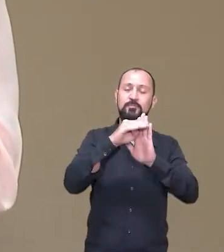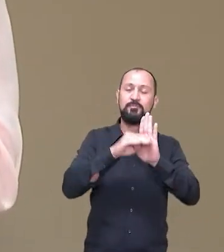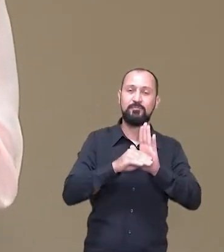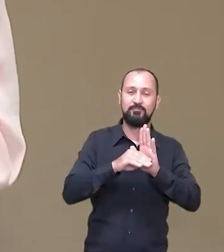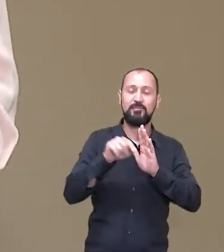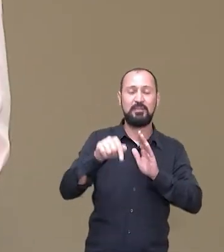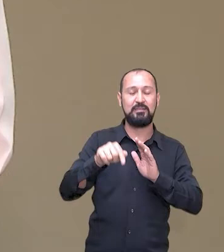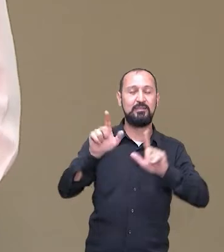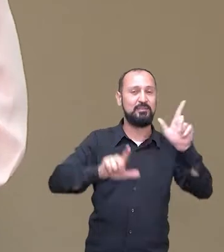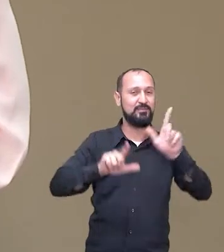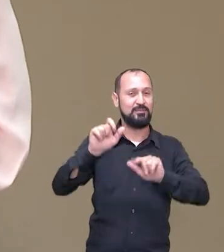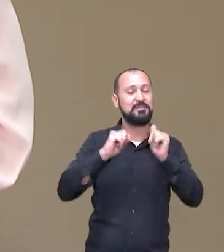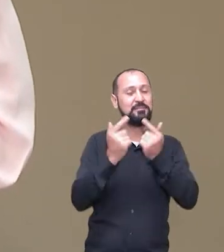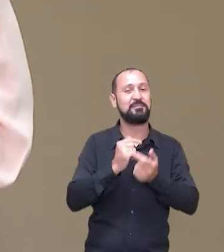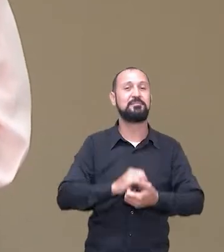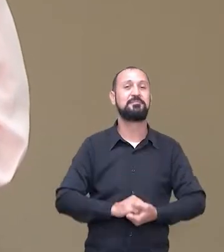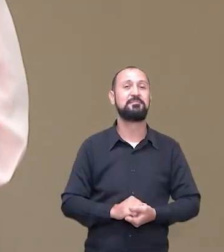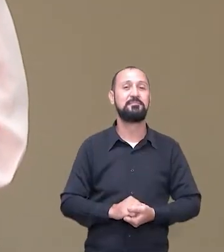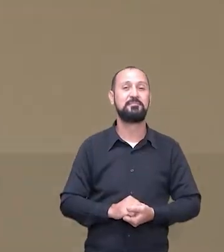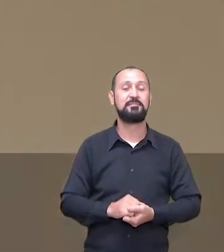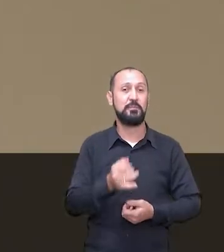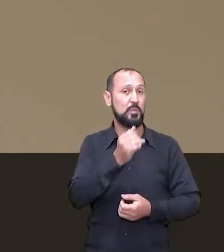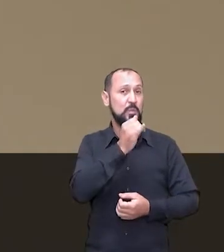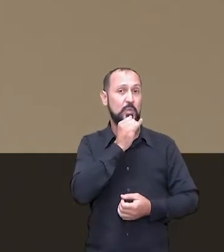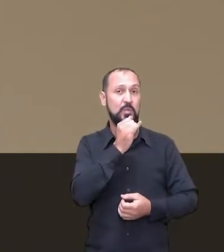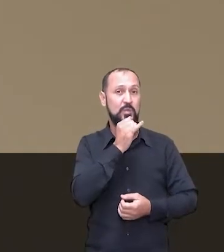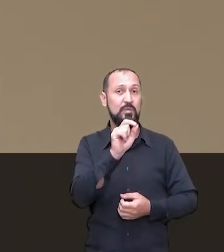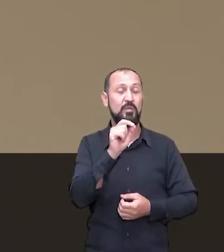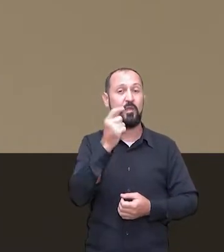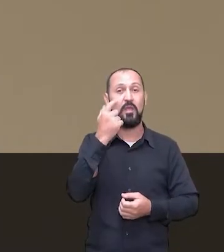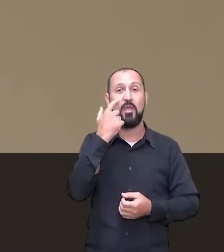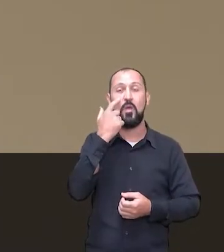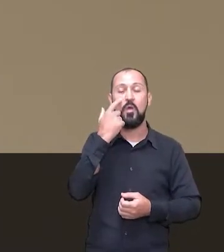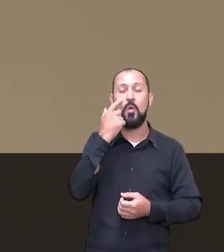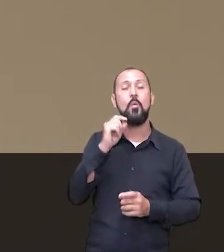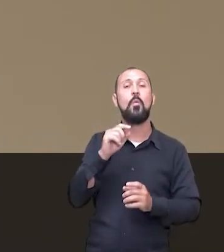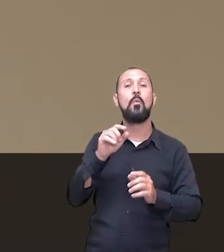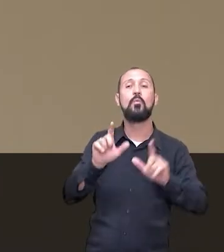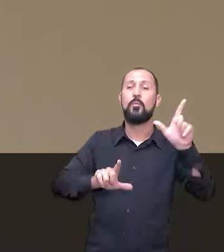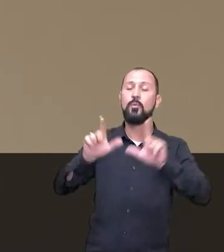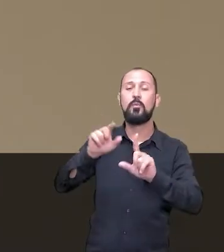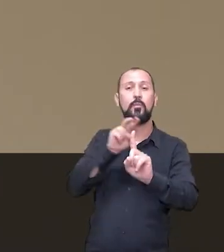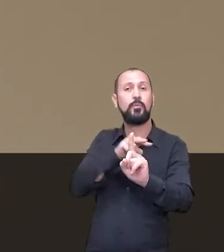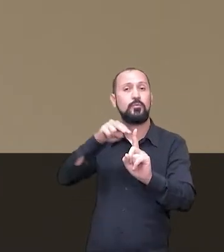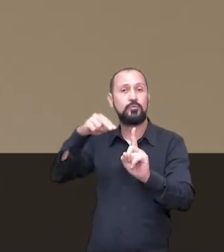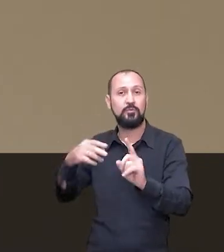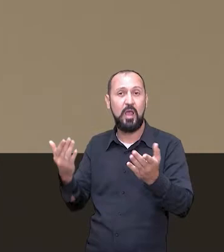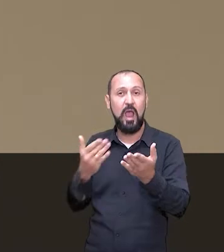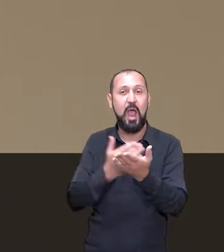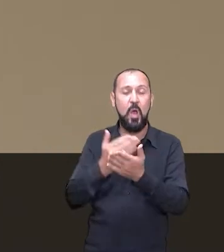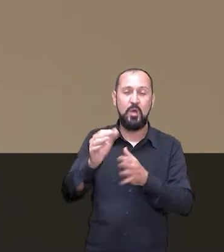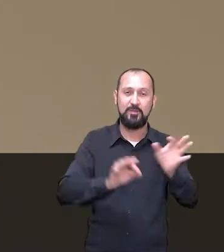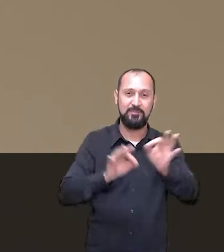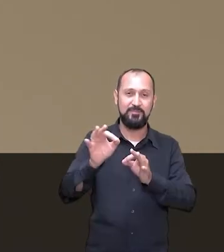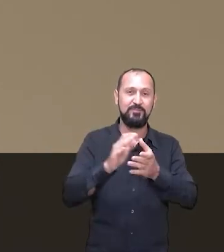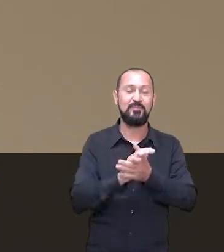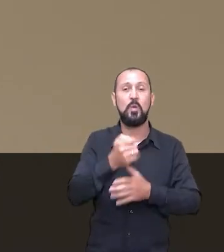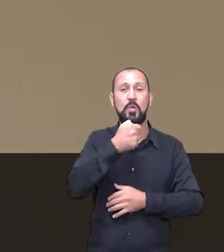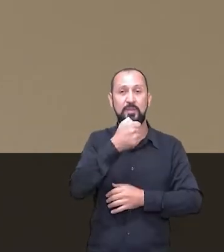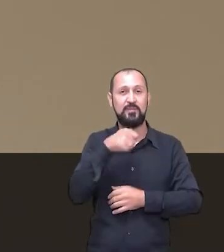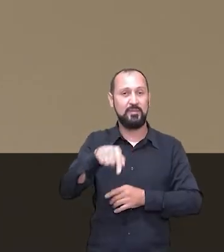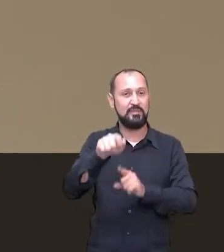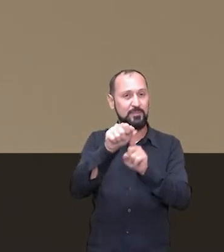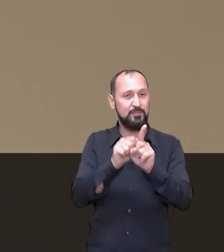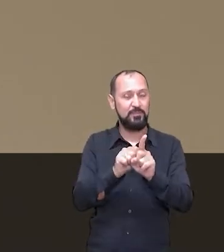nossa programação aqui na TV Assembleia. Exemplo disso é o ponto de vista que preparamos para você assistir agora.